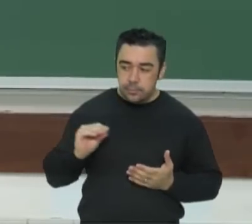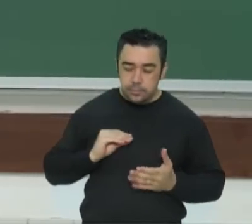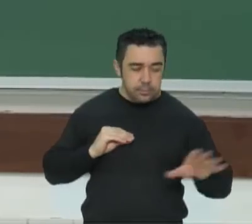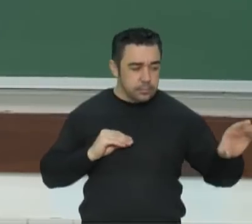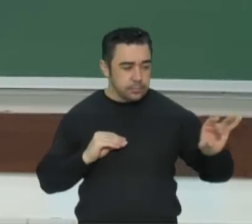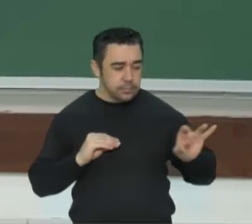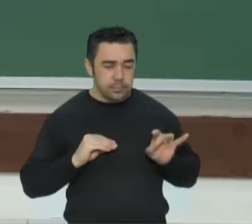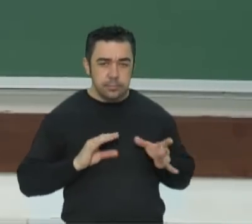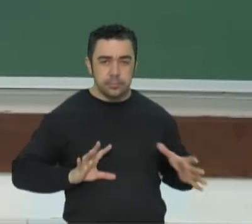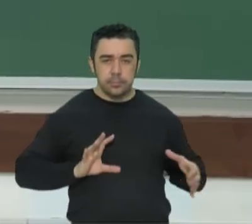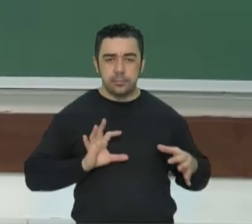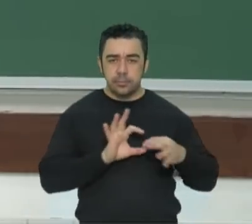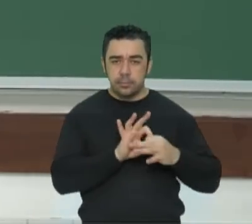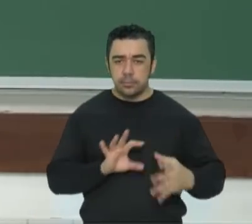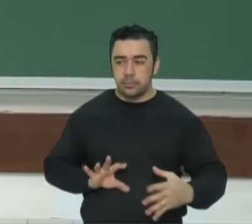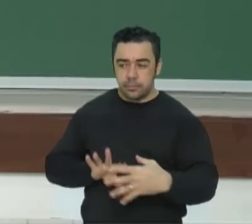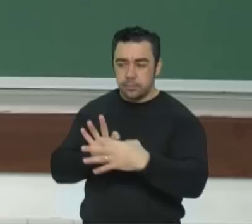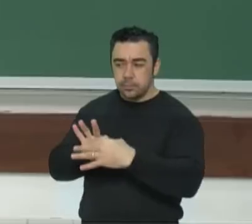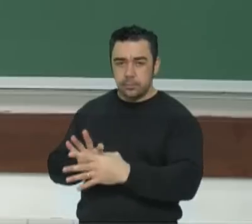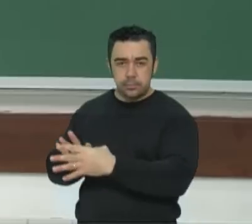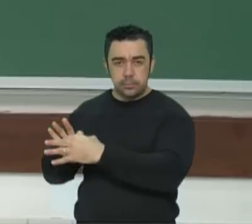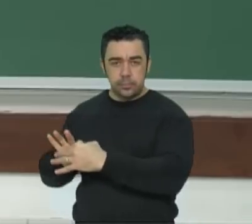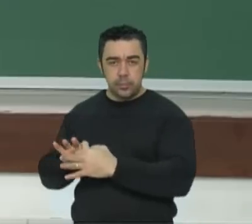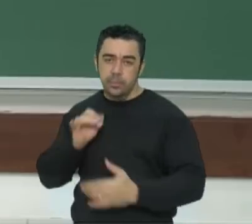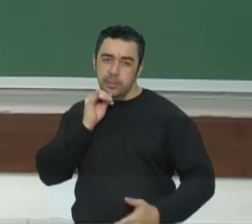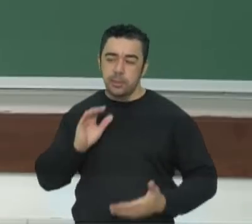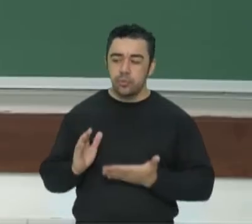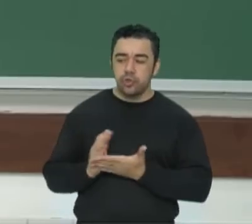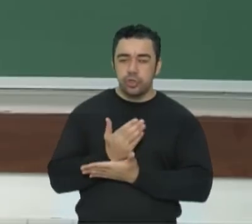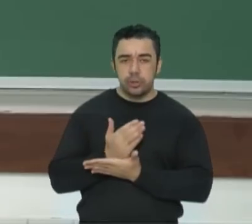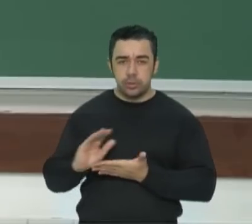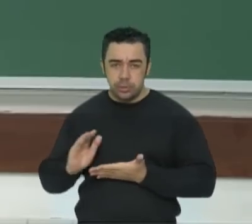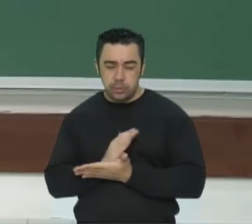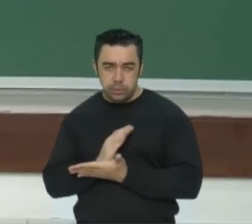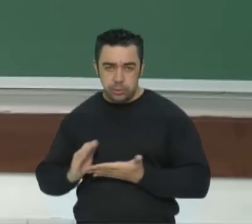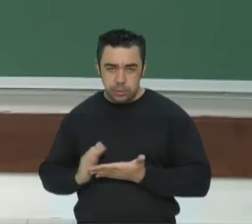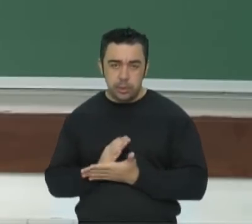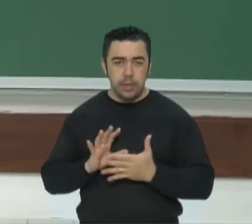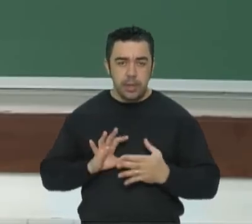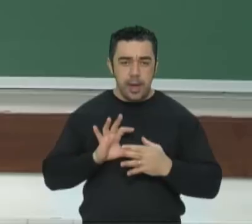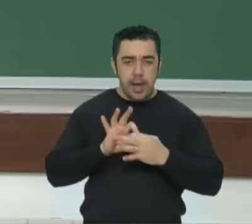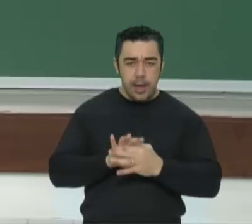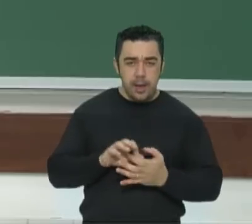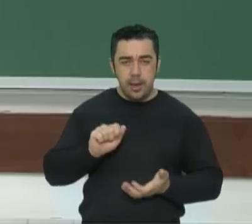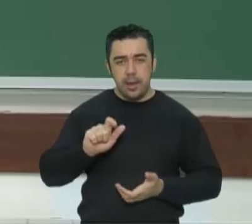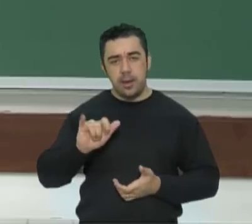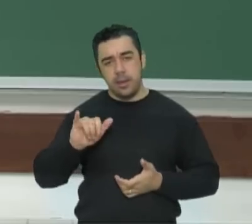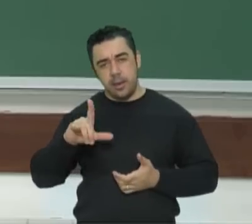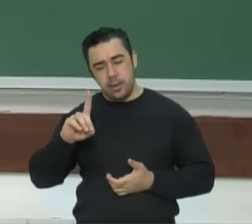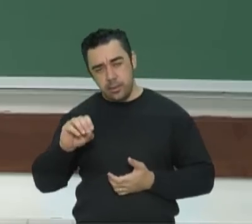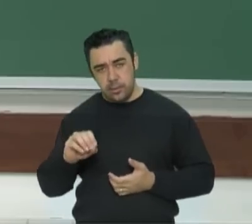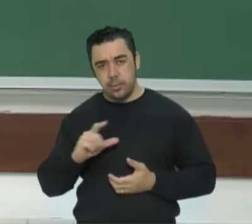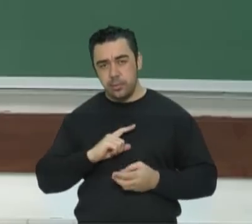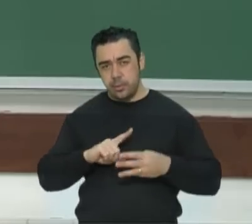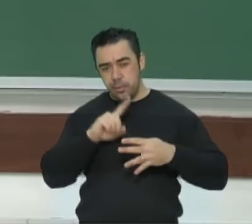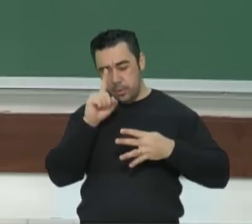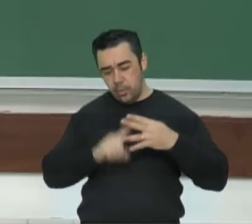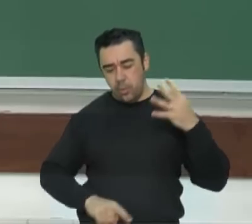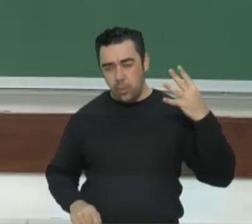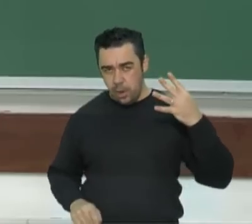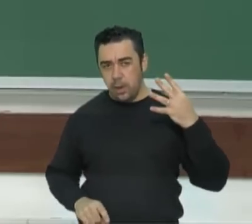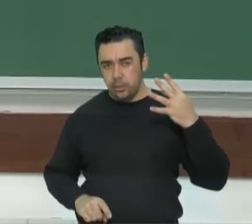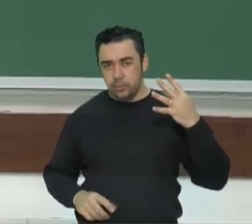teria mais aliados e tiraria aliados do outro lado. Então essa é a ideia. Então, quatro